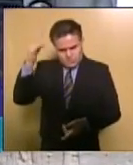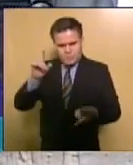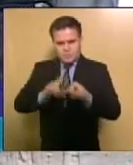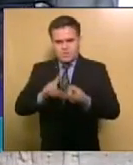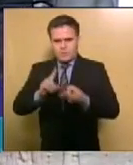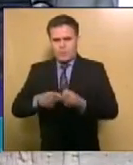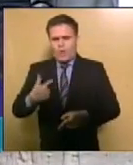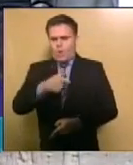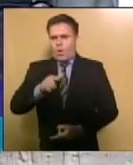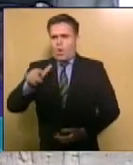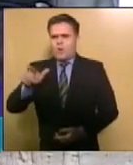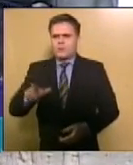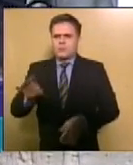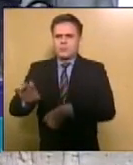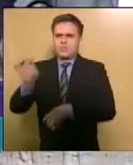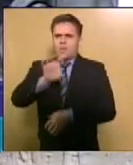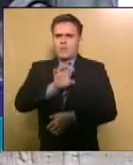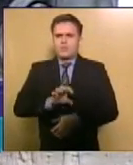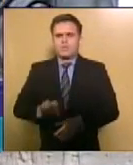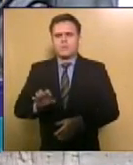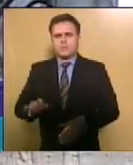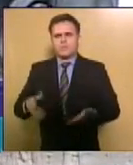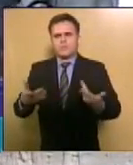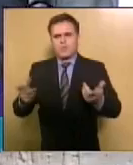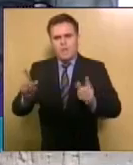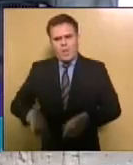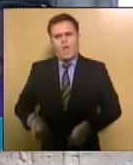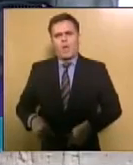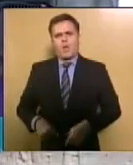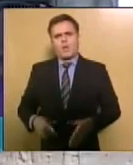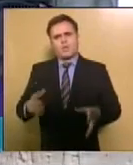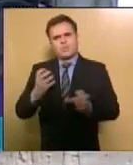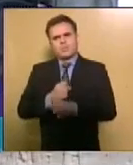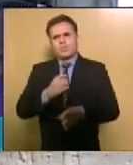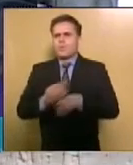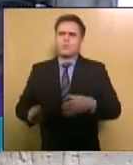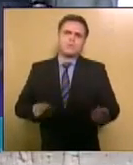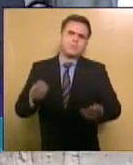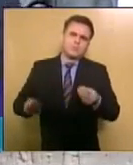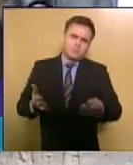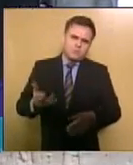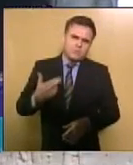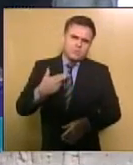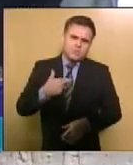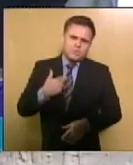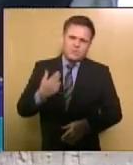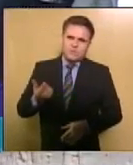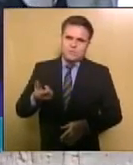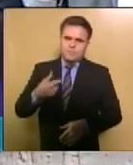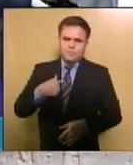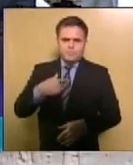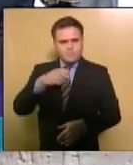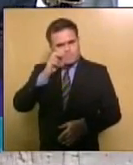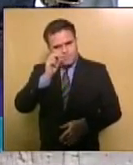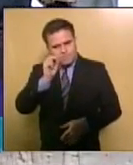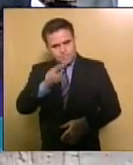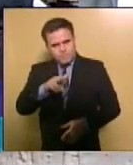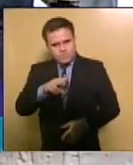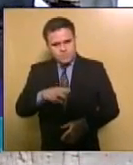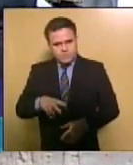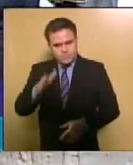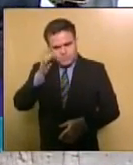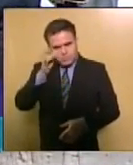estados têm feito porque isso não ser uma receita para o Brasil viu eu fiquei atento observando